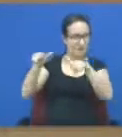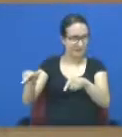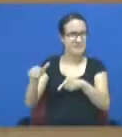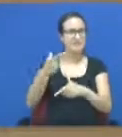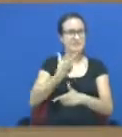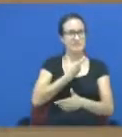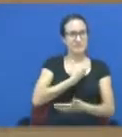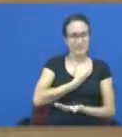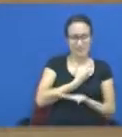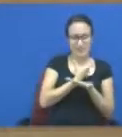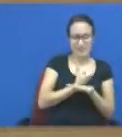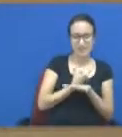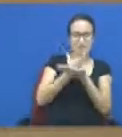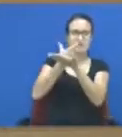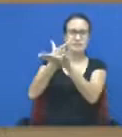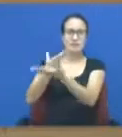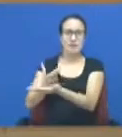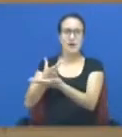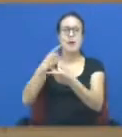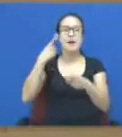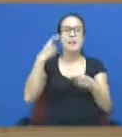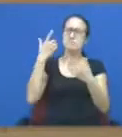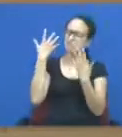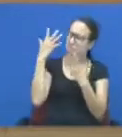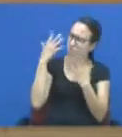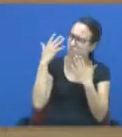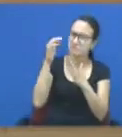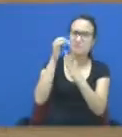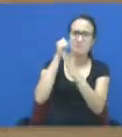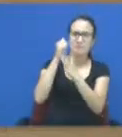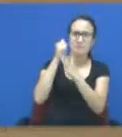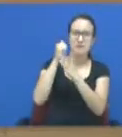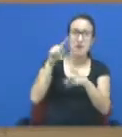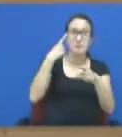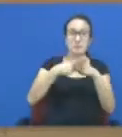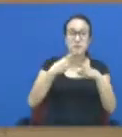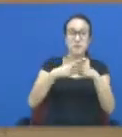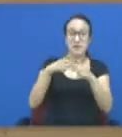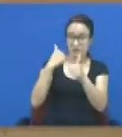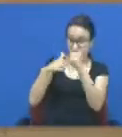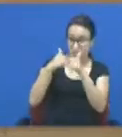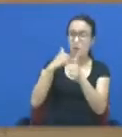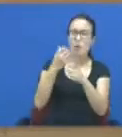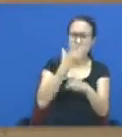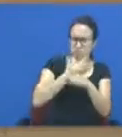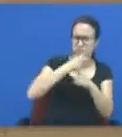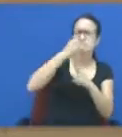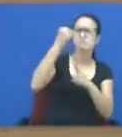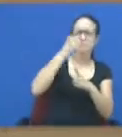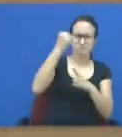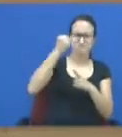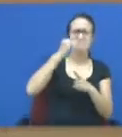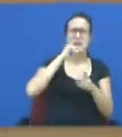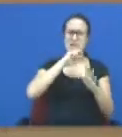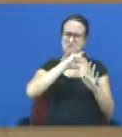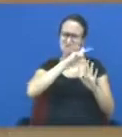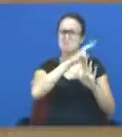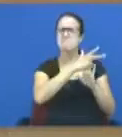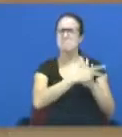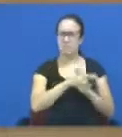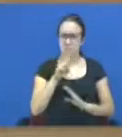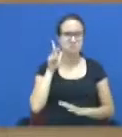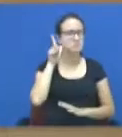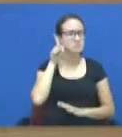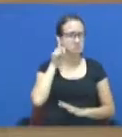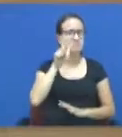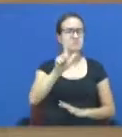no esporte. O projeto não contém emendas e os pareceres das comissões são favoráveis. Está pela ordem, vereador